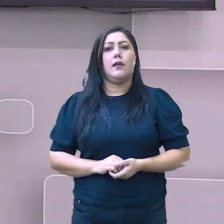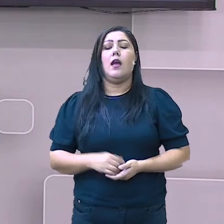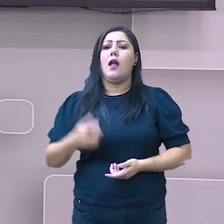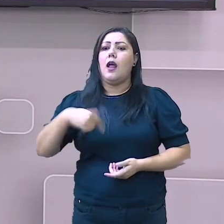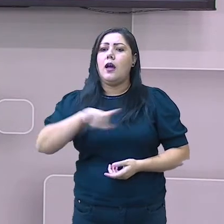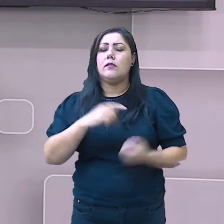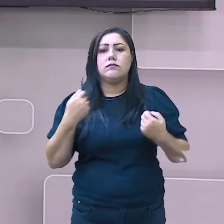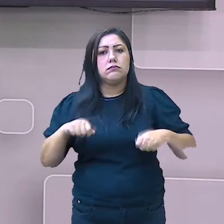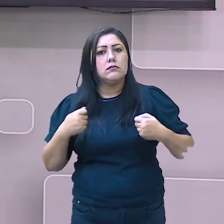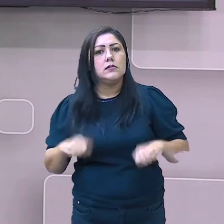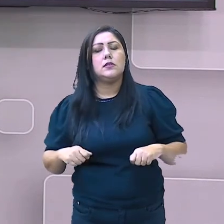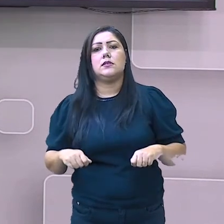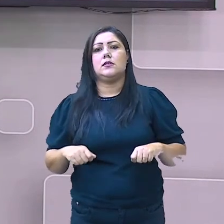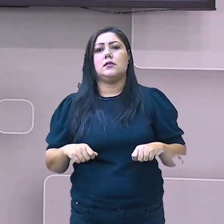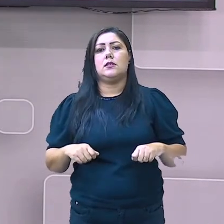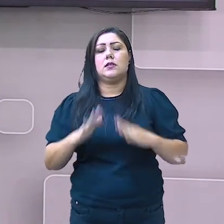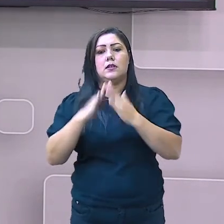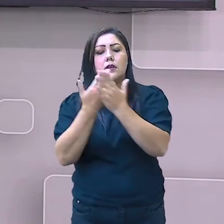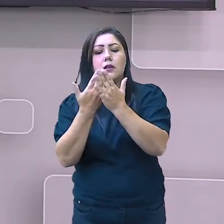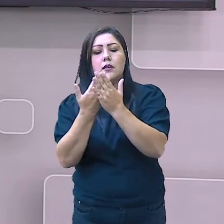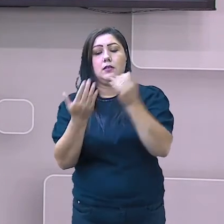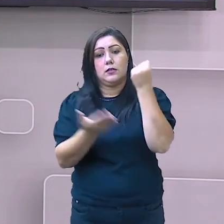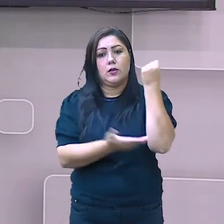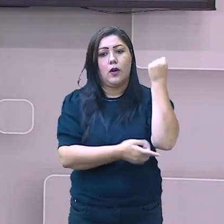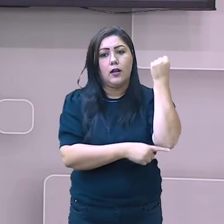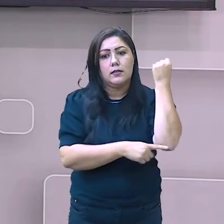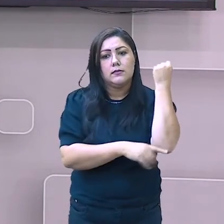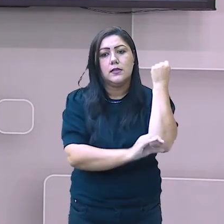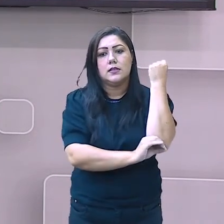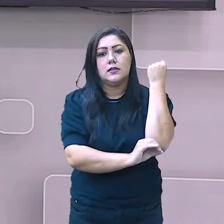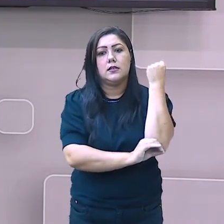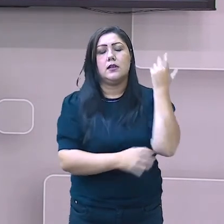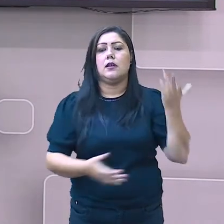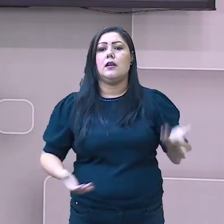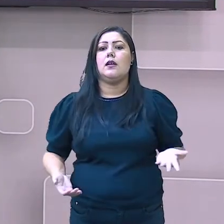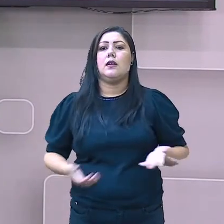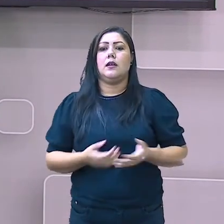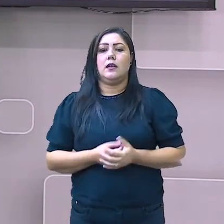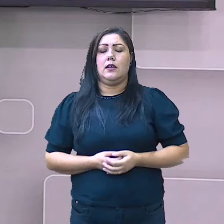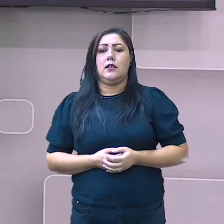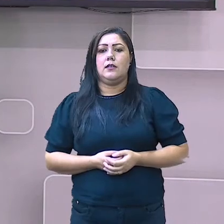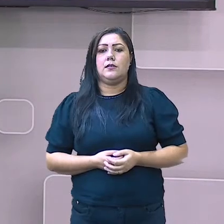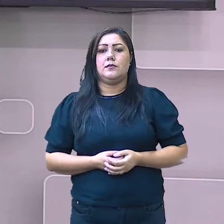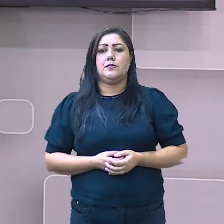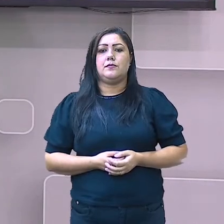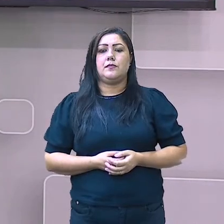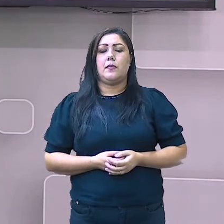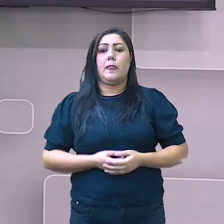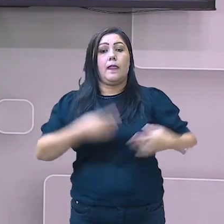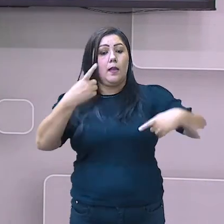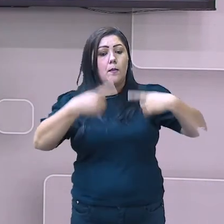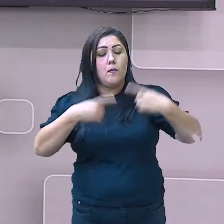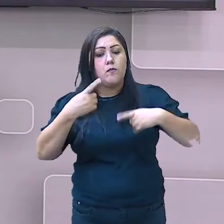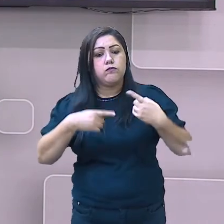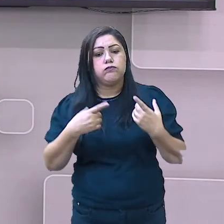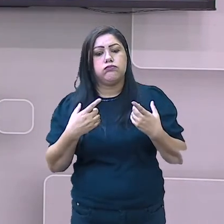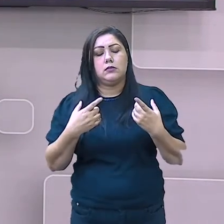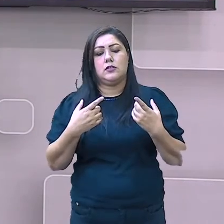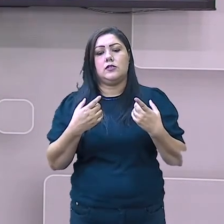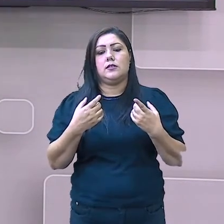creche, né, de sistemas sociais, de políticas sociais que amparem a mulher para o